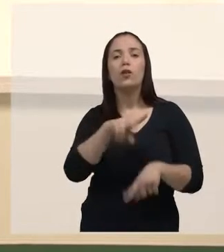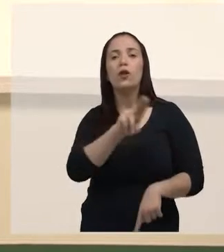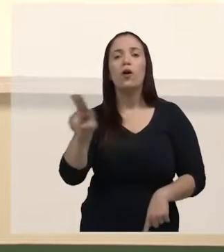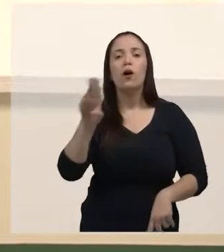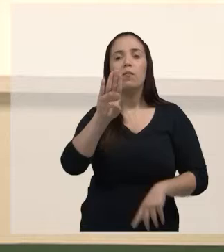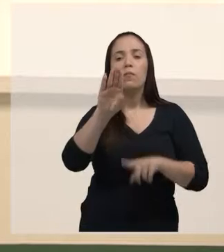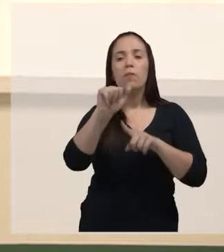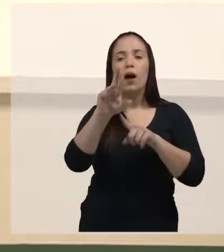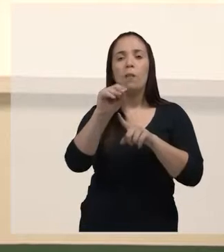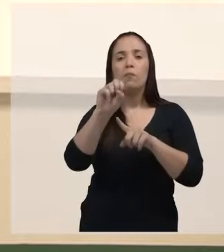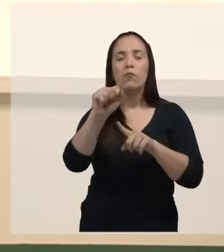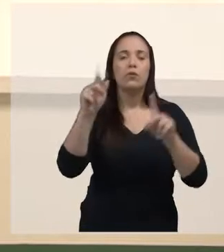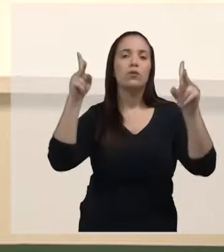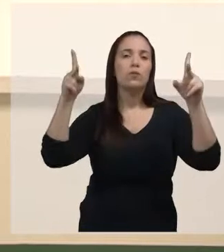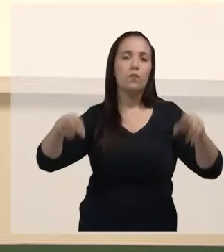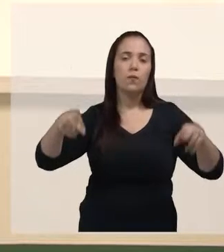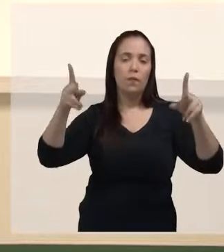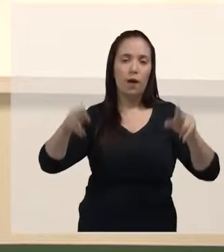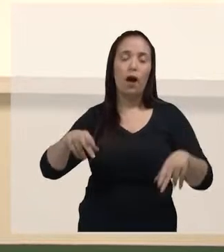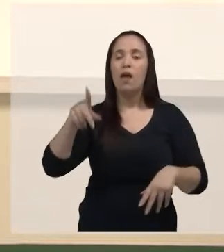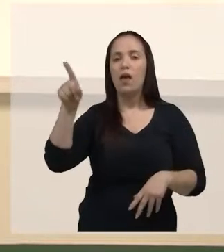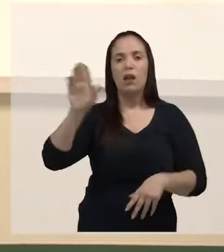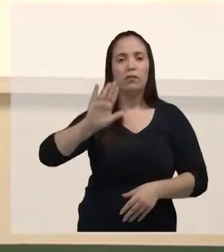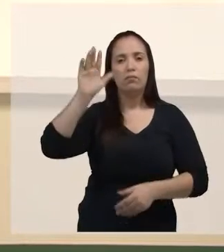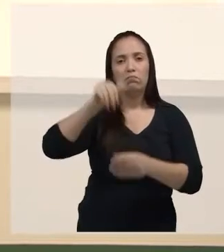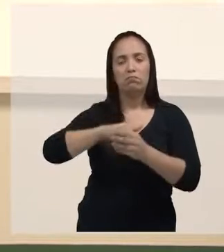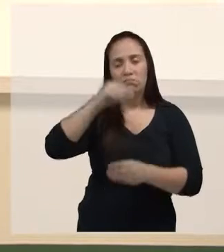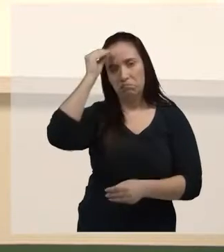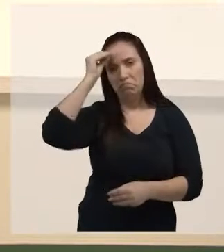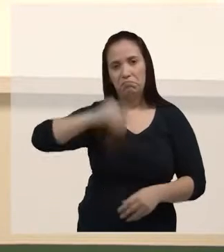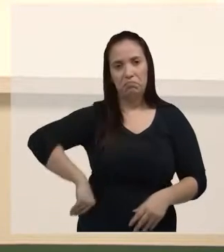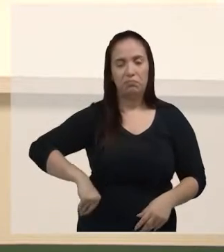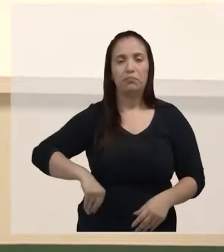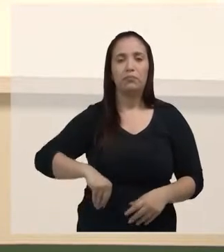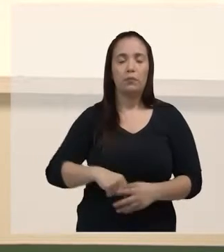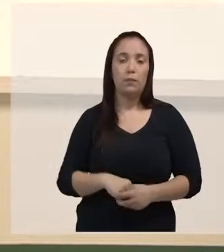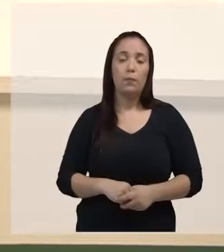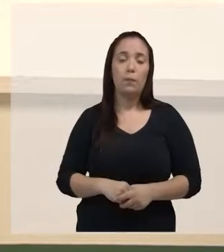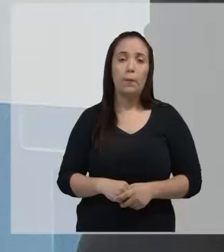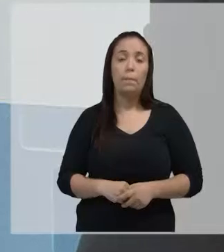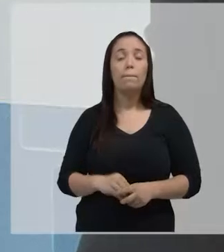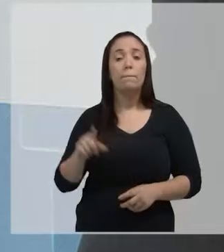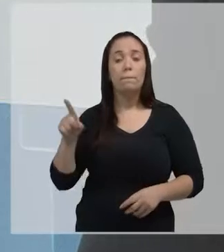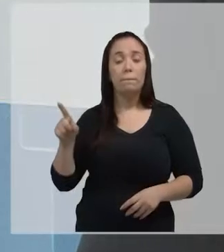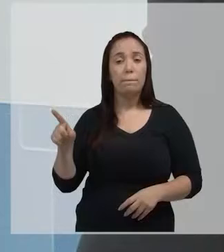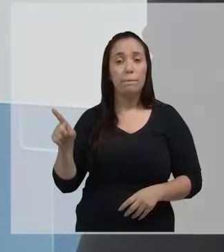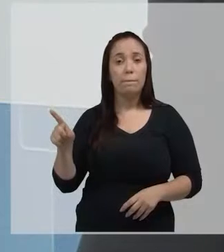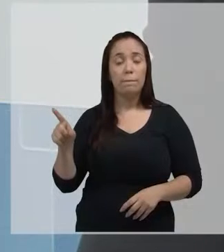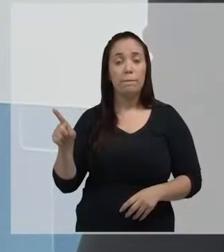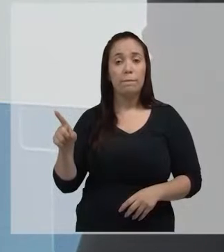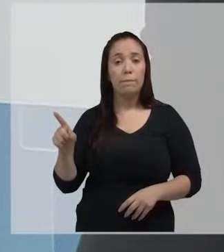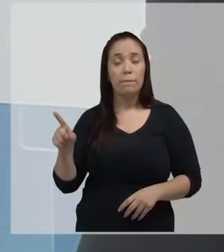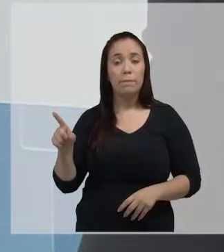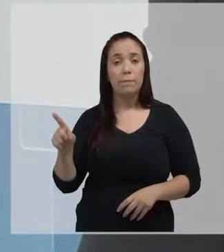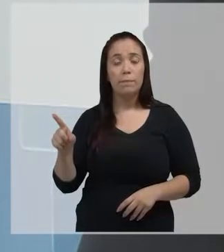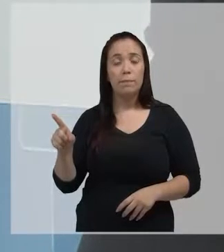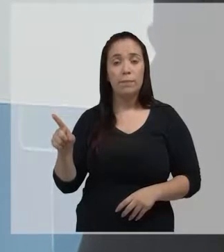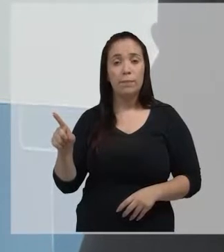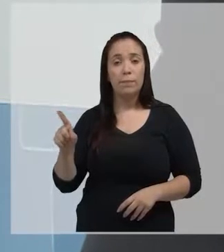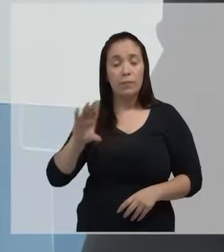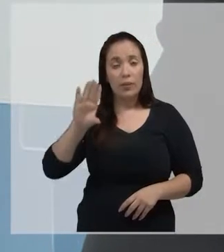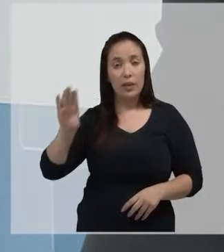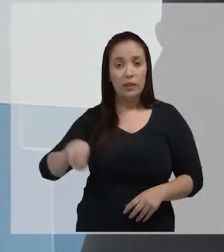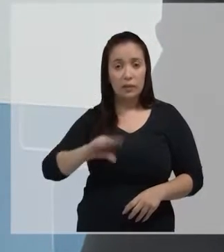Desistiu de ser candidato a presidente da República. E a desistência do Ciro, logo depois, né,